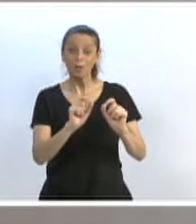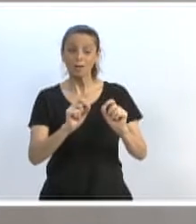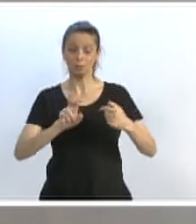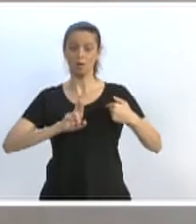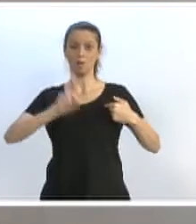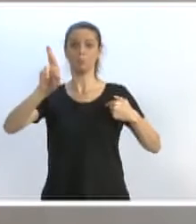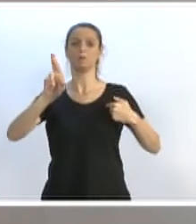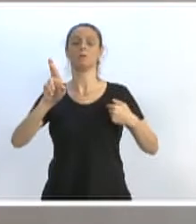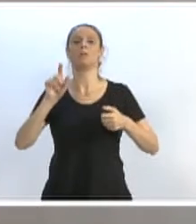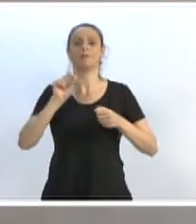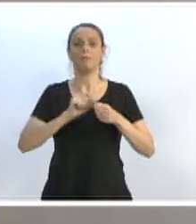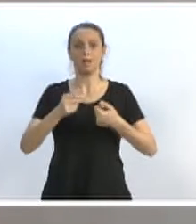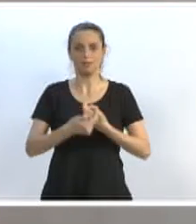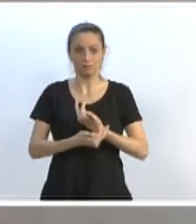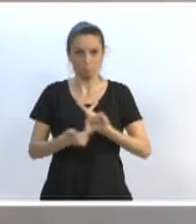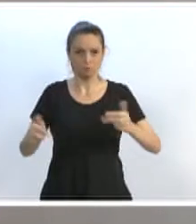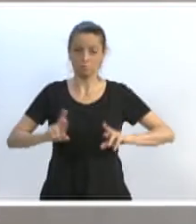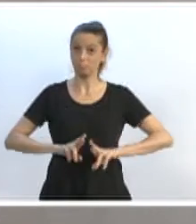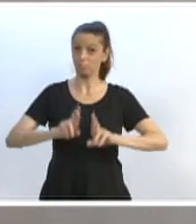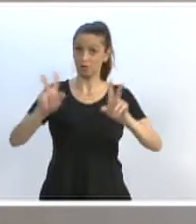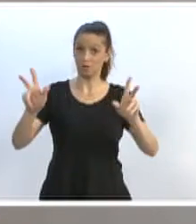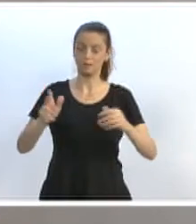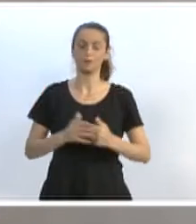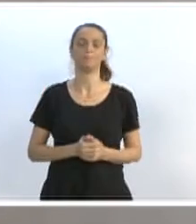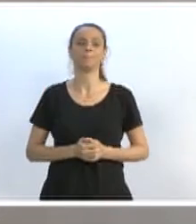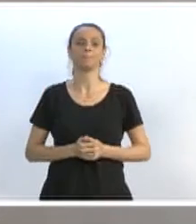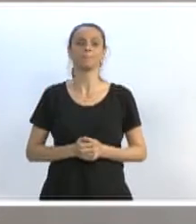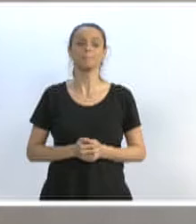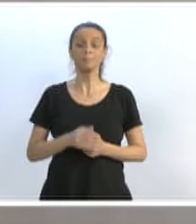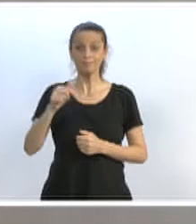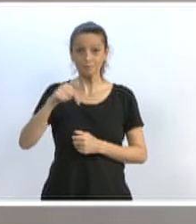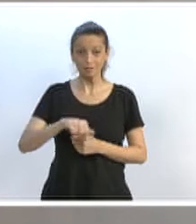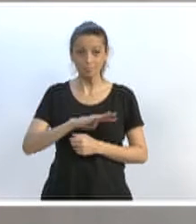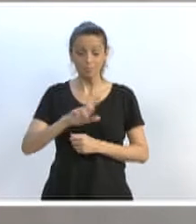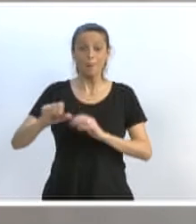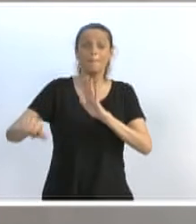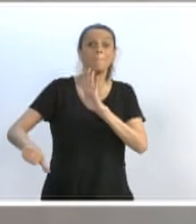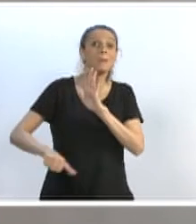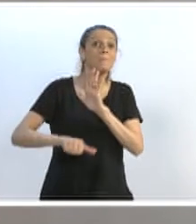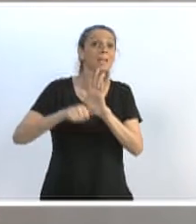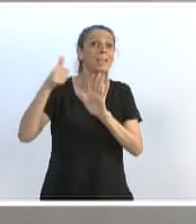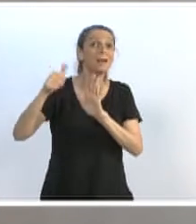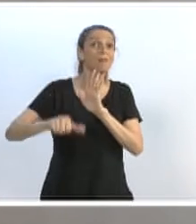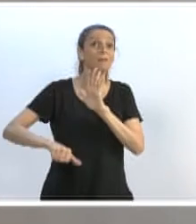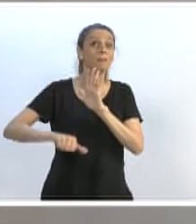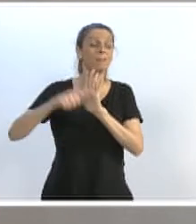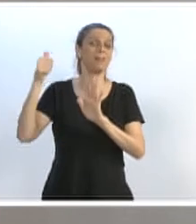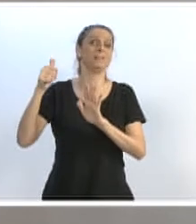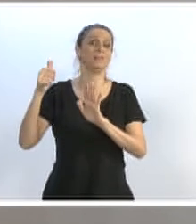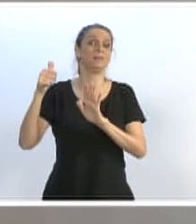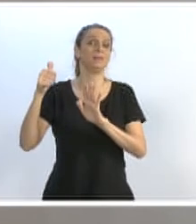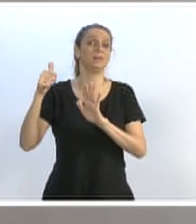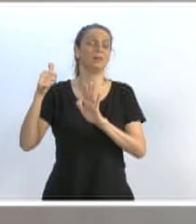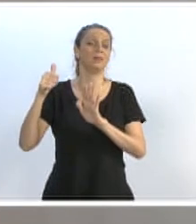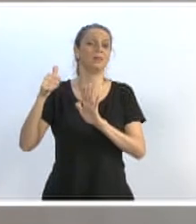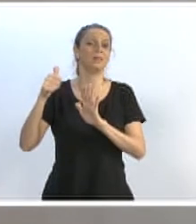diferença. Quero repetir aqui, nunca na história de Blumenau houve a redução de quase